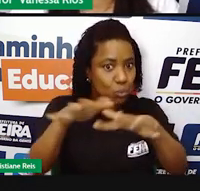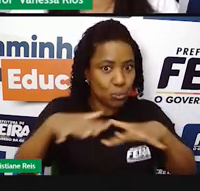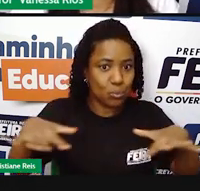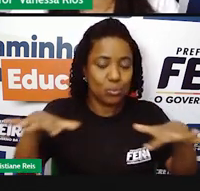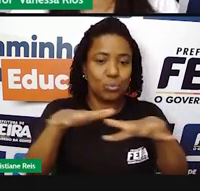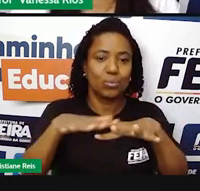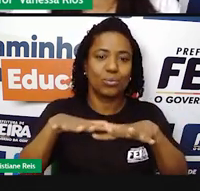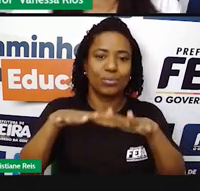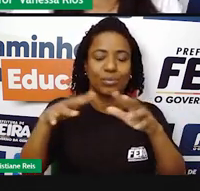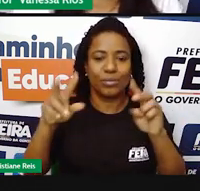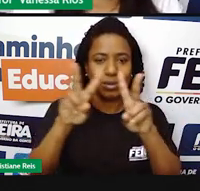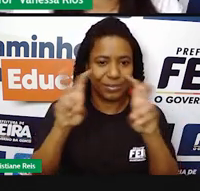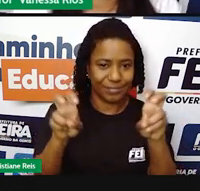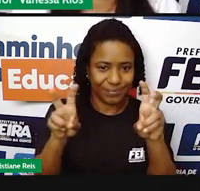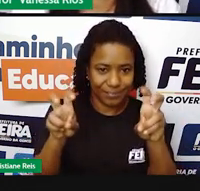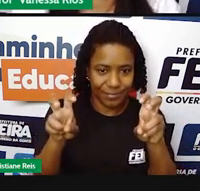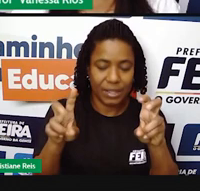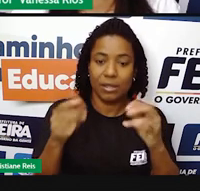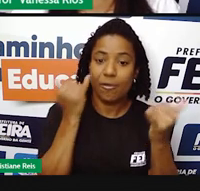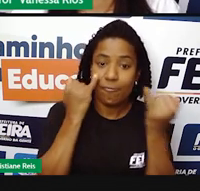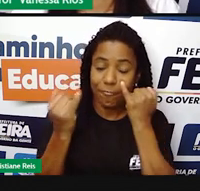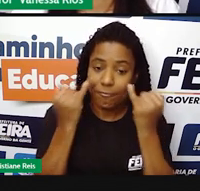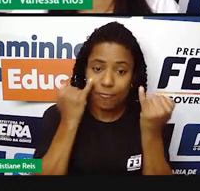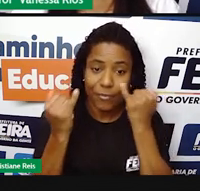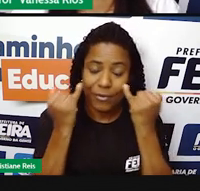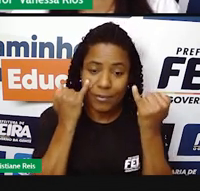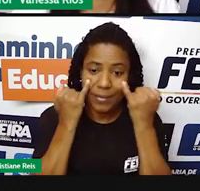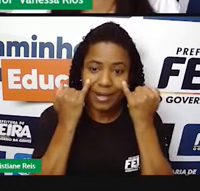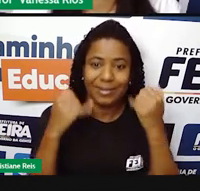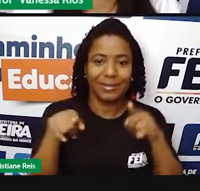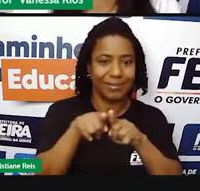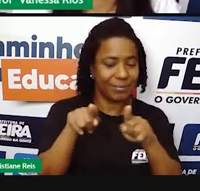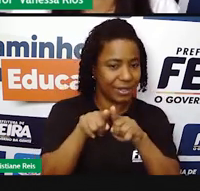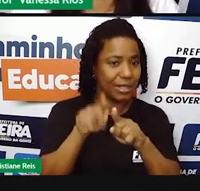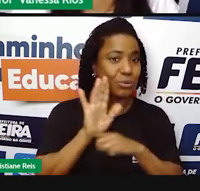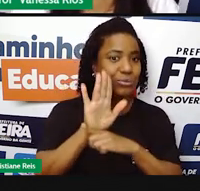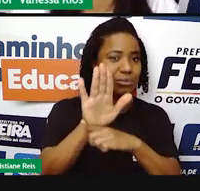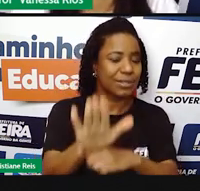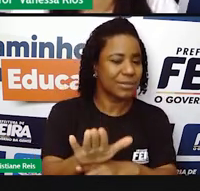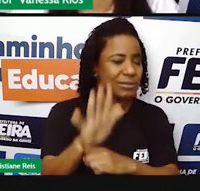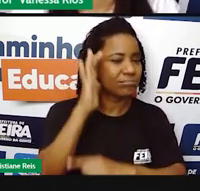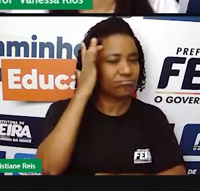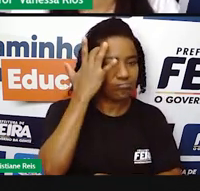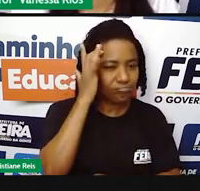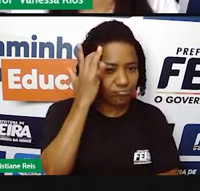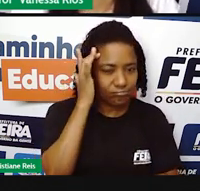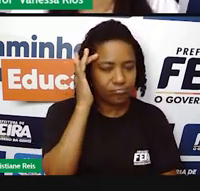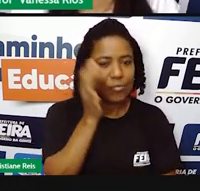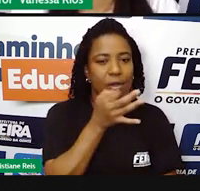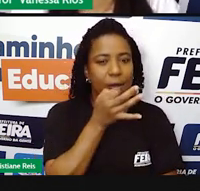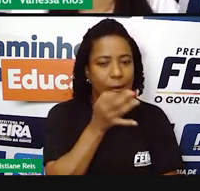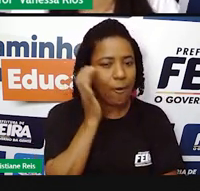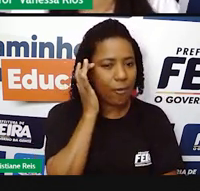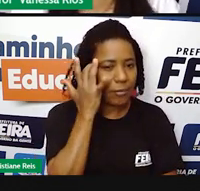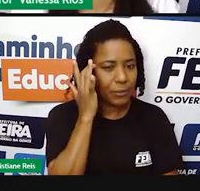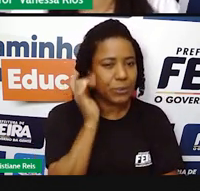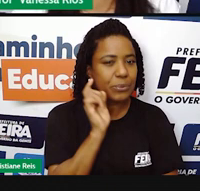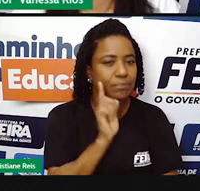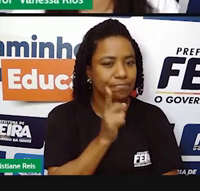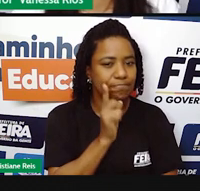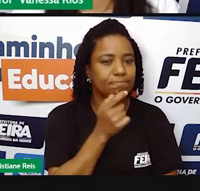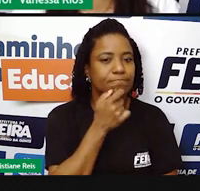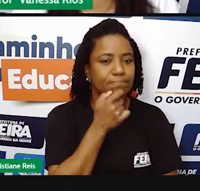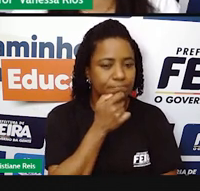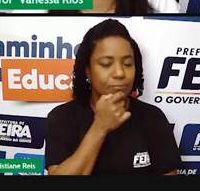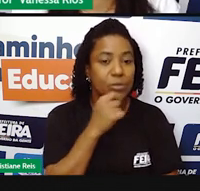ter não só a função de informar, mas também de formar opinião. Então, sempre traz temas aí de interesse,